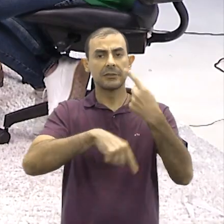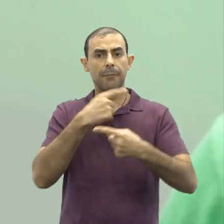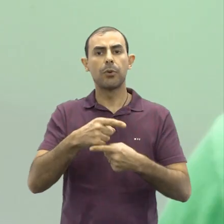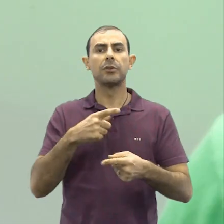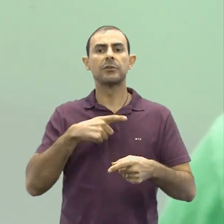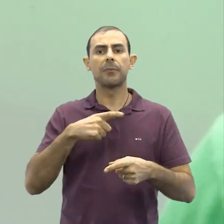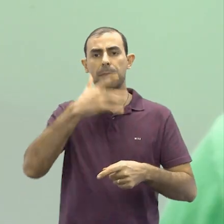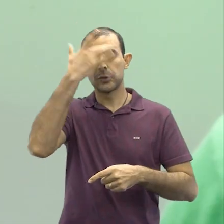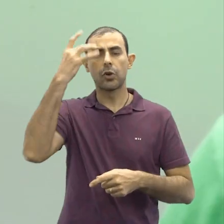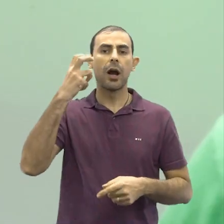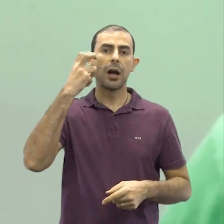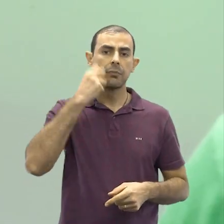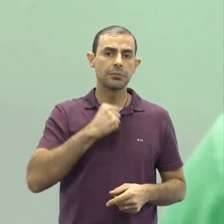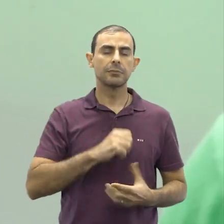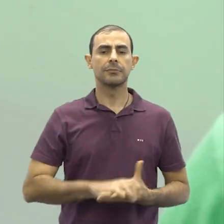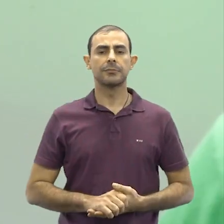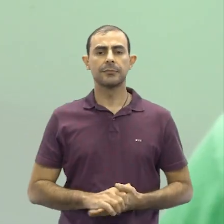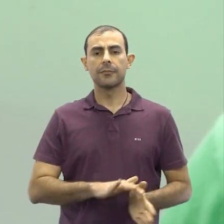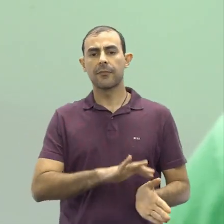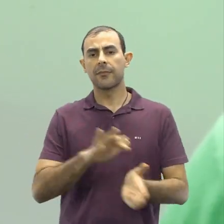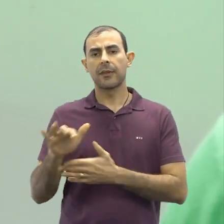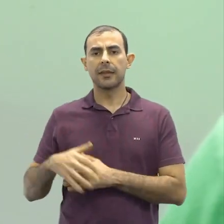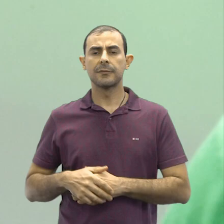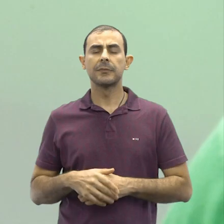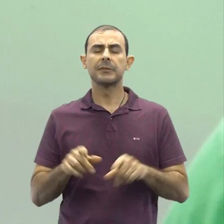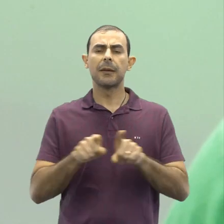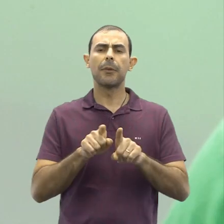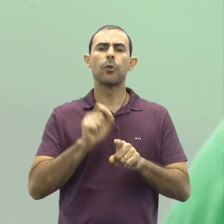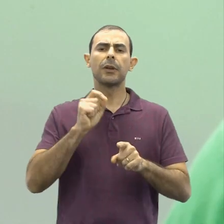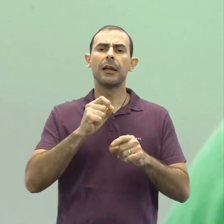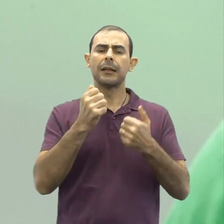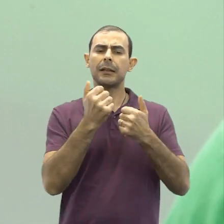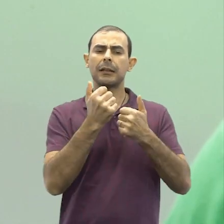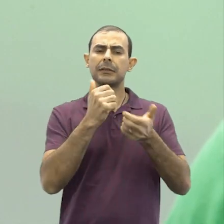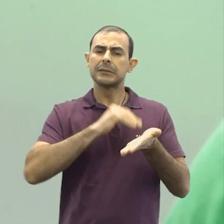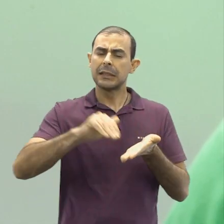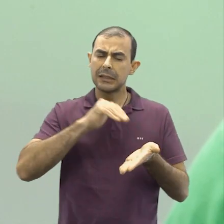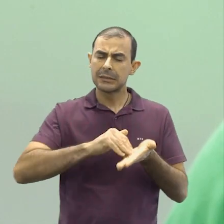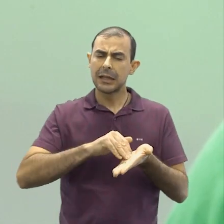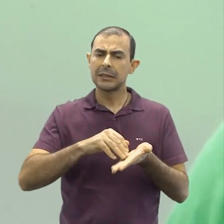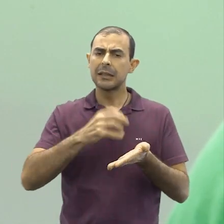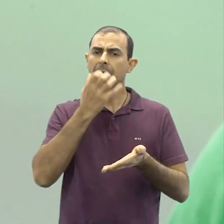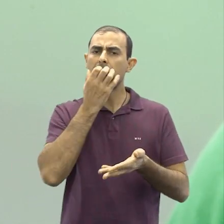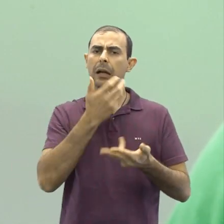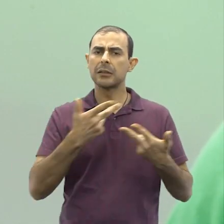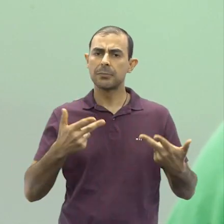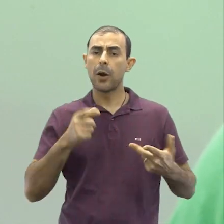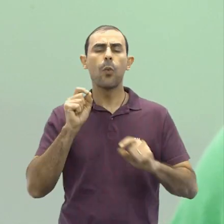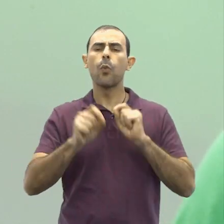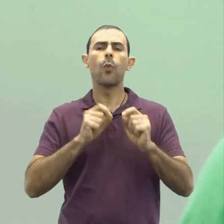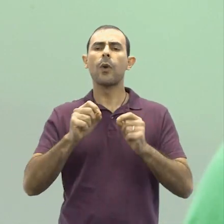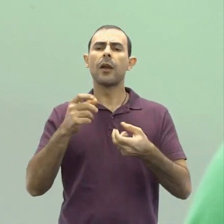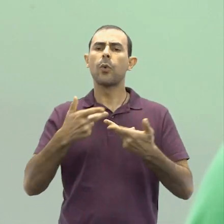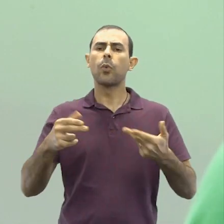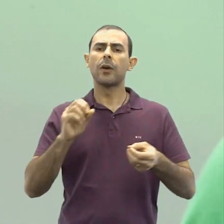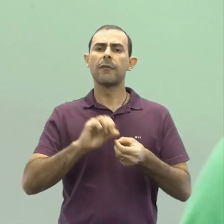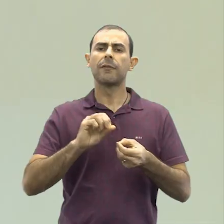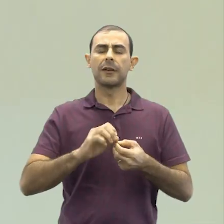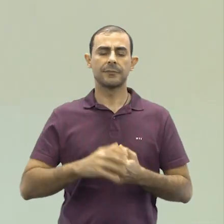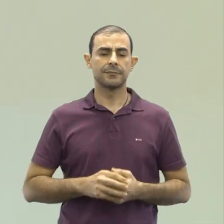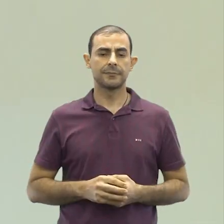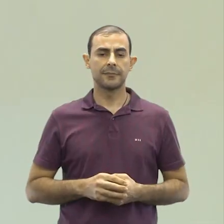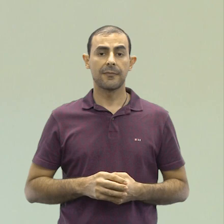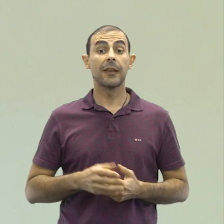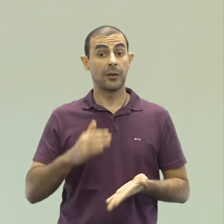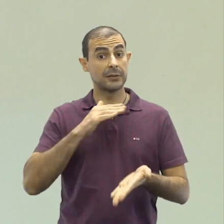adoção. Quais são as definições, o que é feito pela SUBEA para que a população possa ter um pouquinho mais de conhecimento? Isso, a SUBEA,